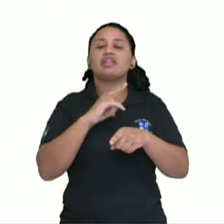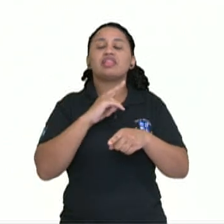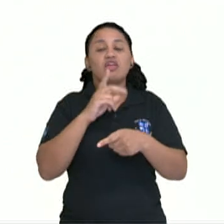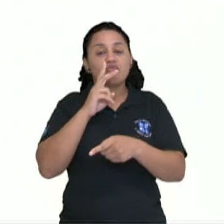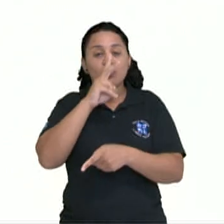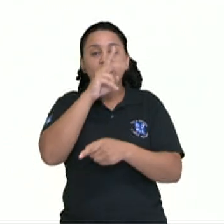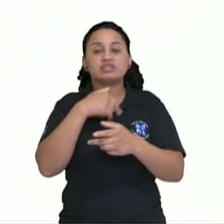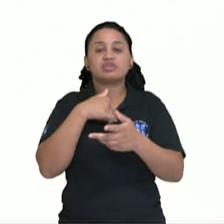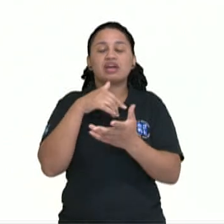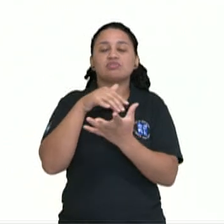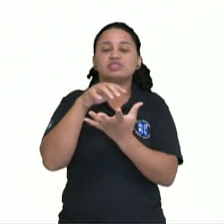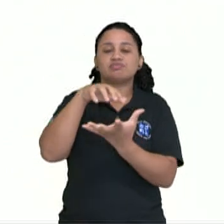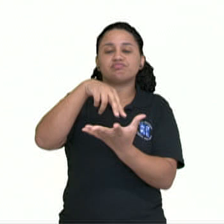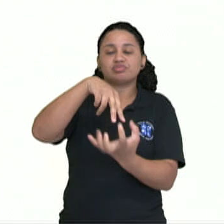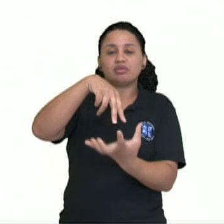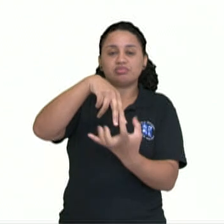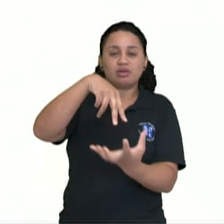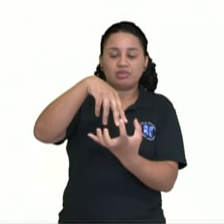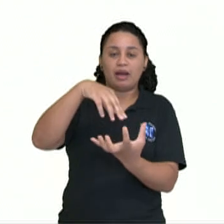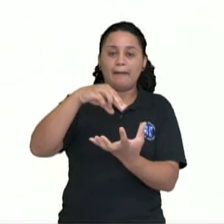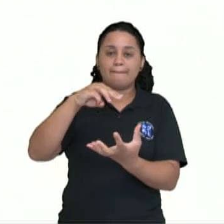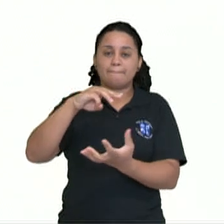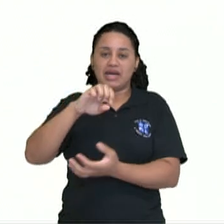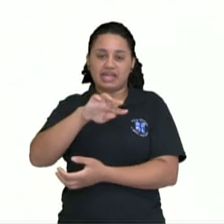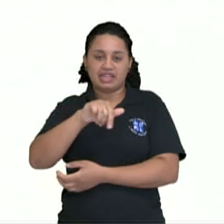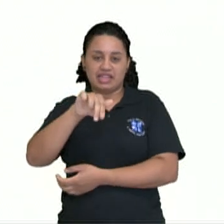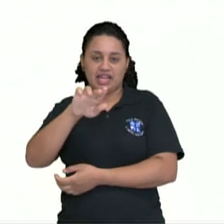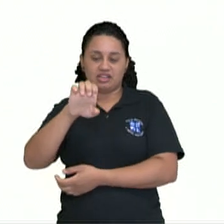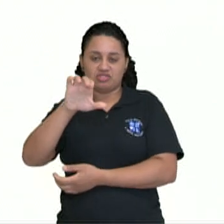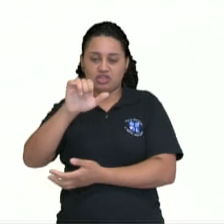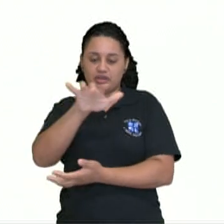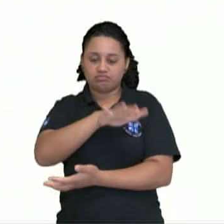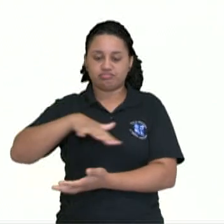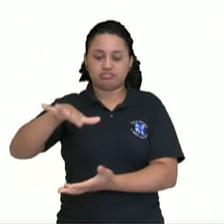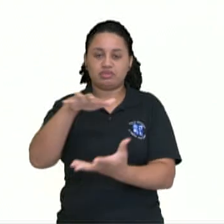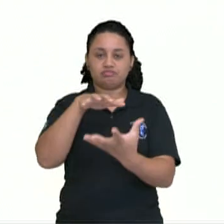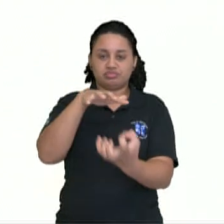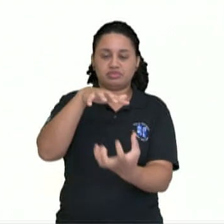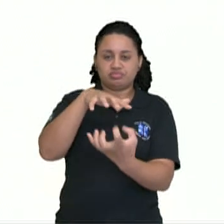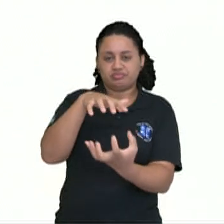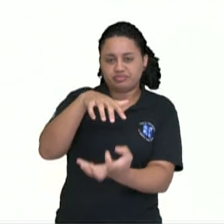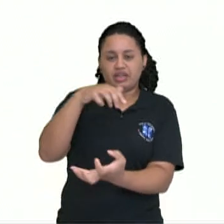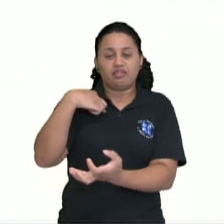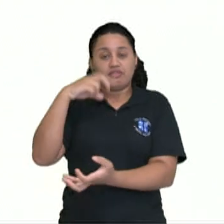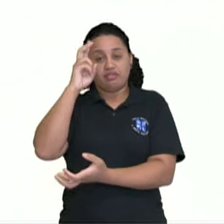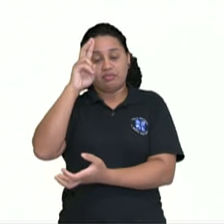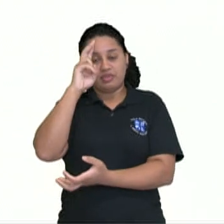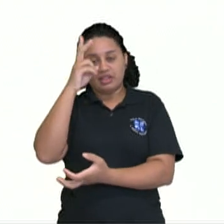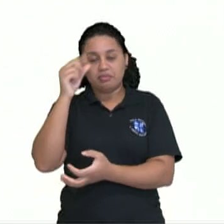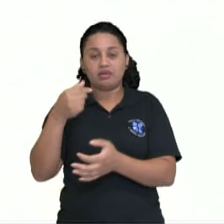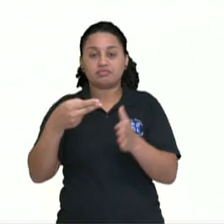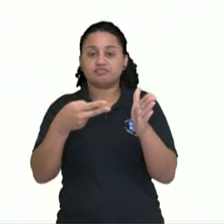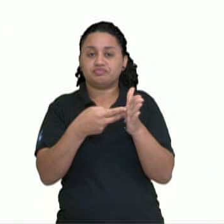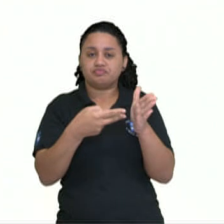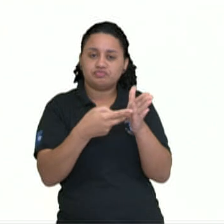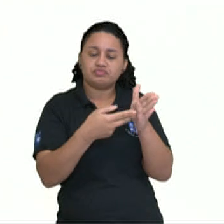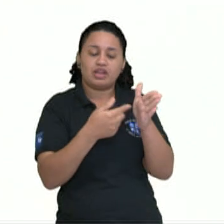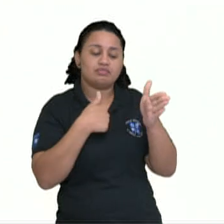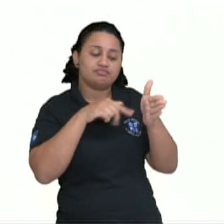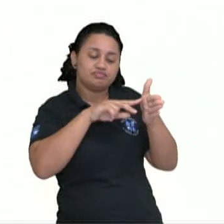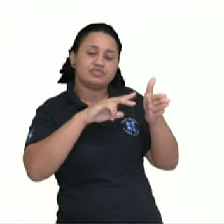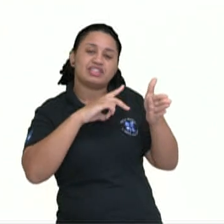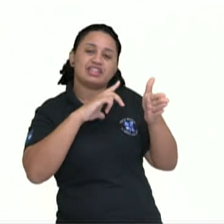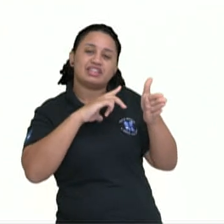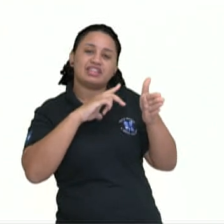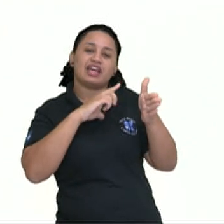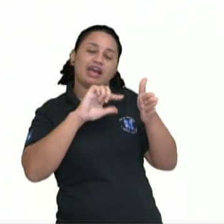forças magnéticas quando imerso em um campo magnético. Vamos lembrar lá da nossa tomada, né, que traz para nós